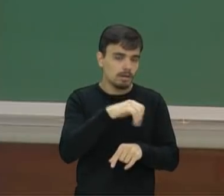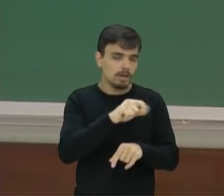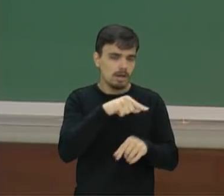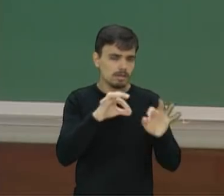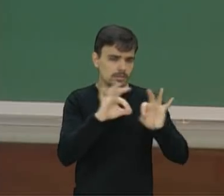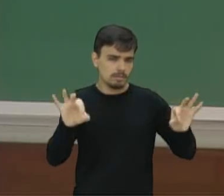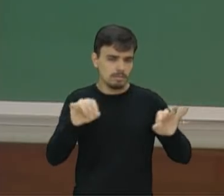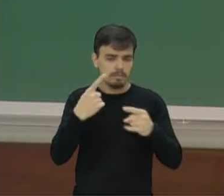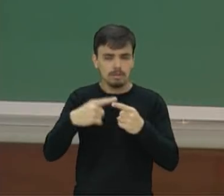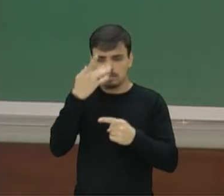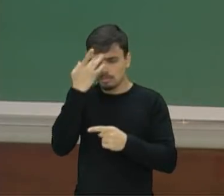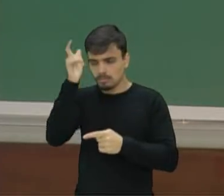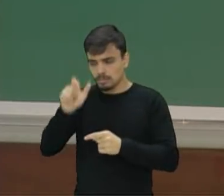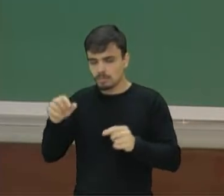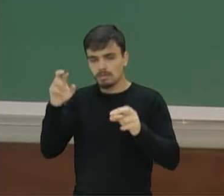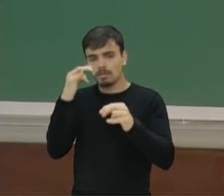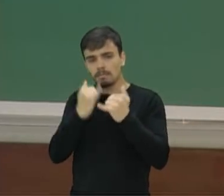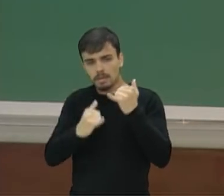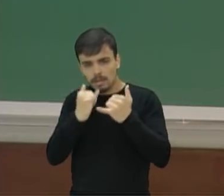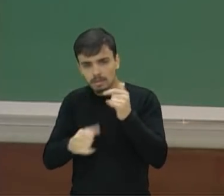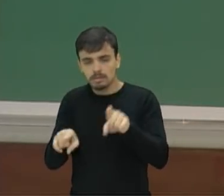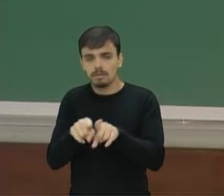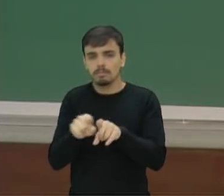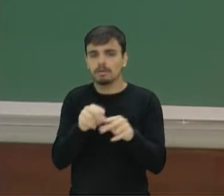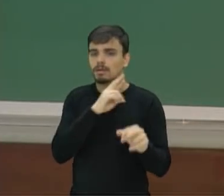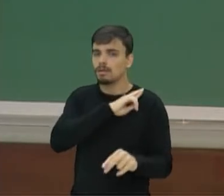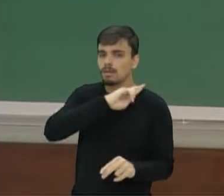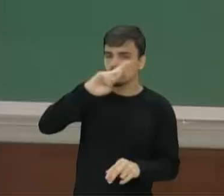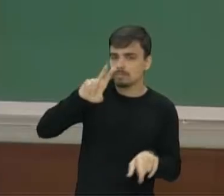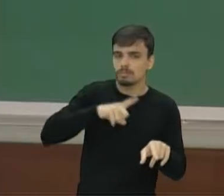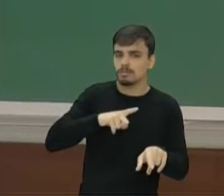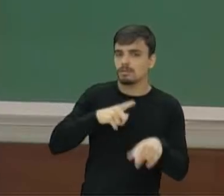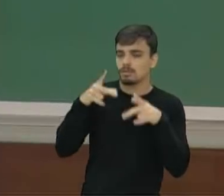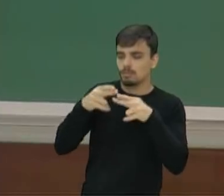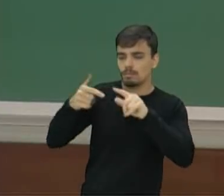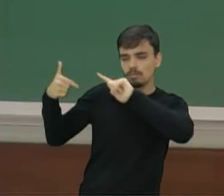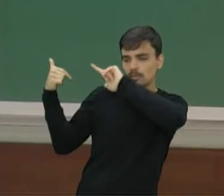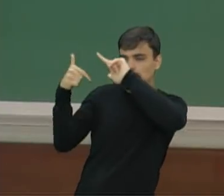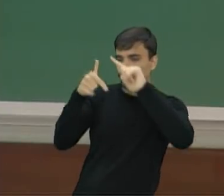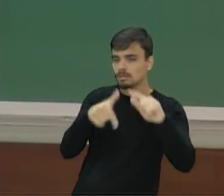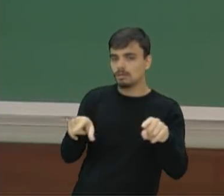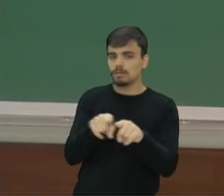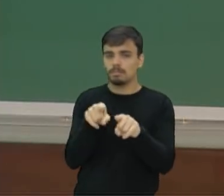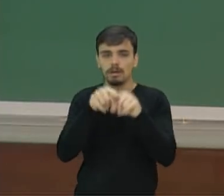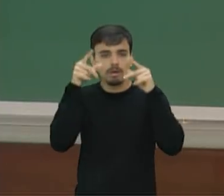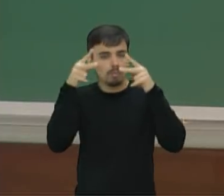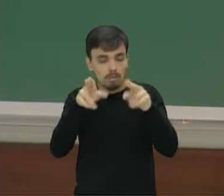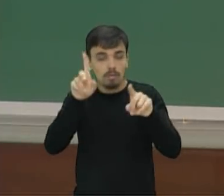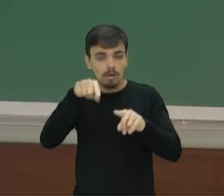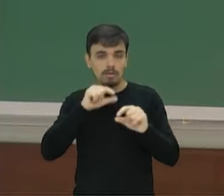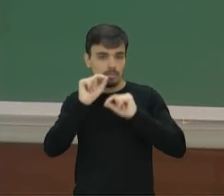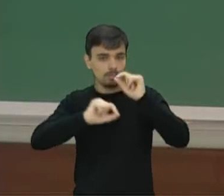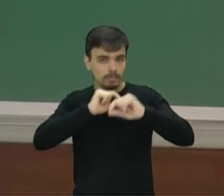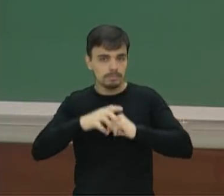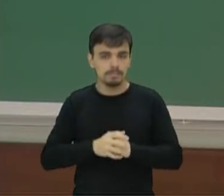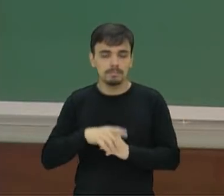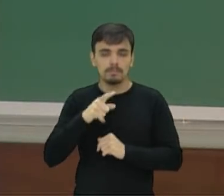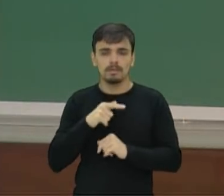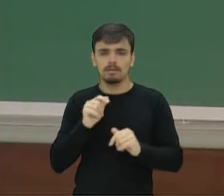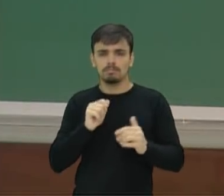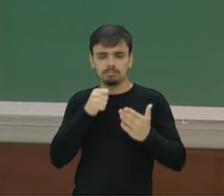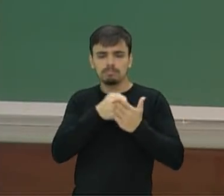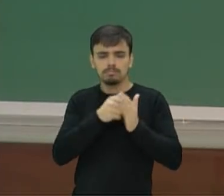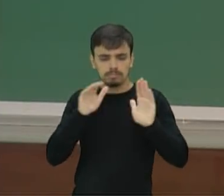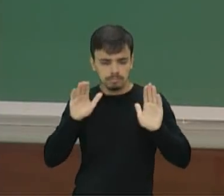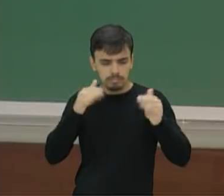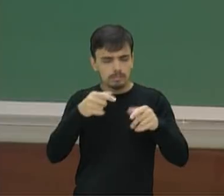parecidas entre si, compartilham uma mesma religião, uma mesma tradição, e há uma grande pressão social